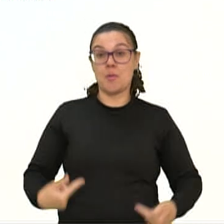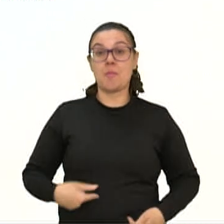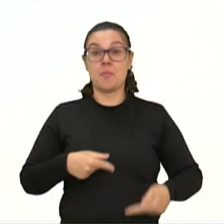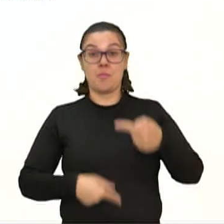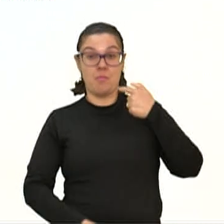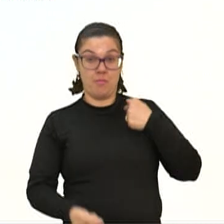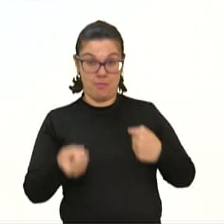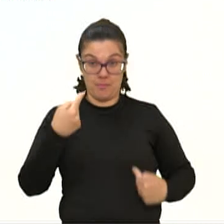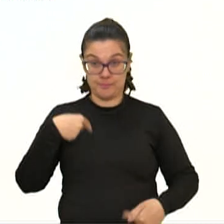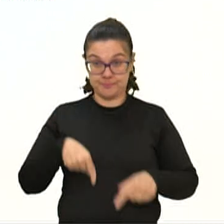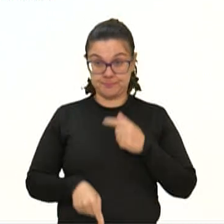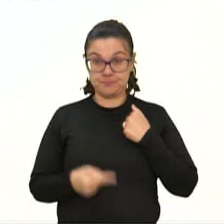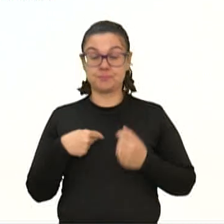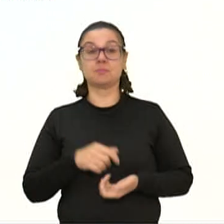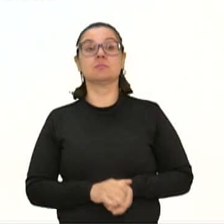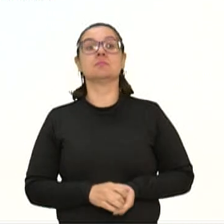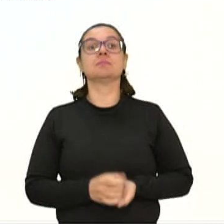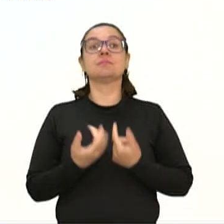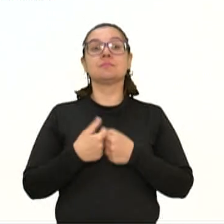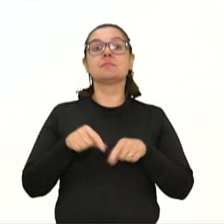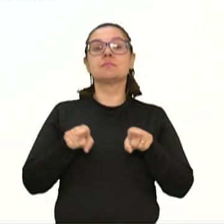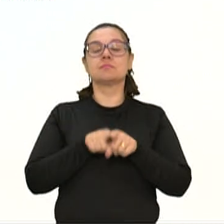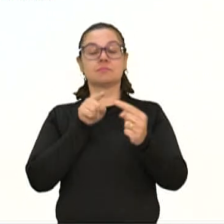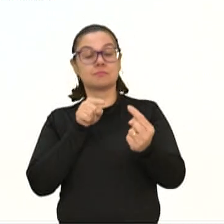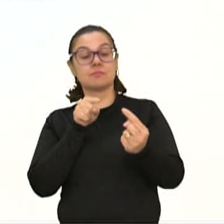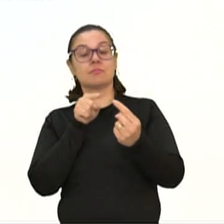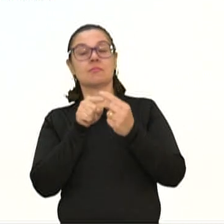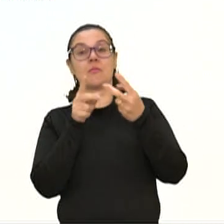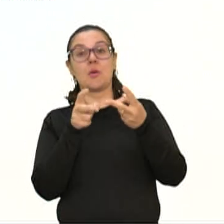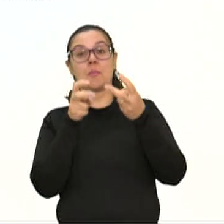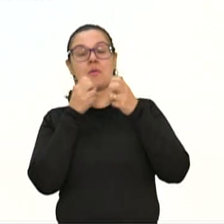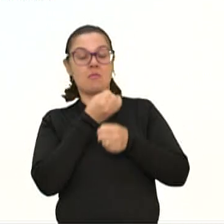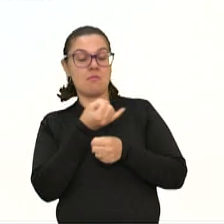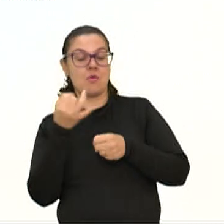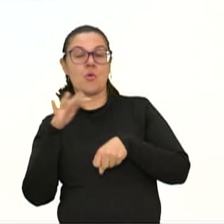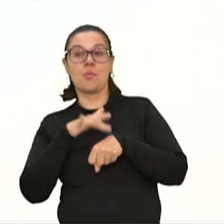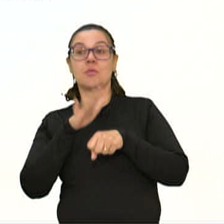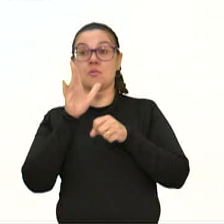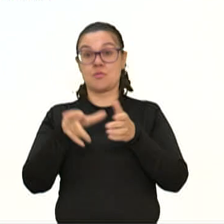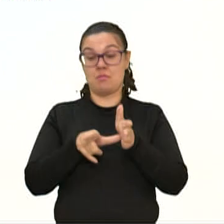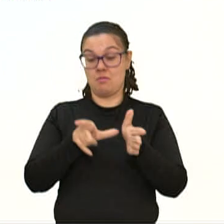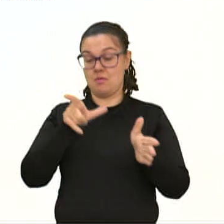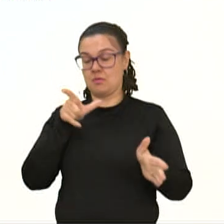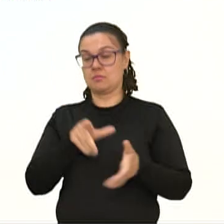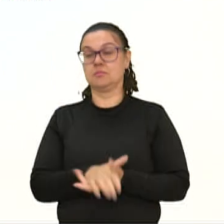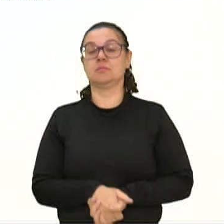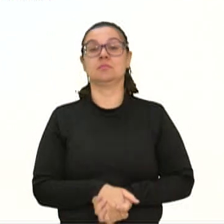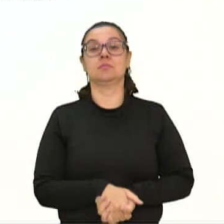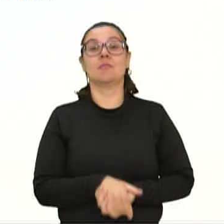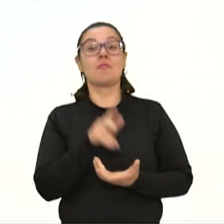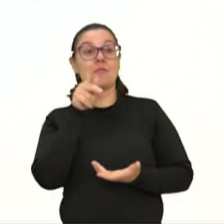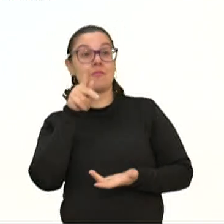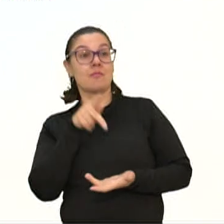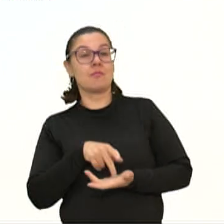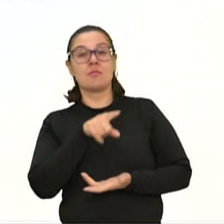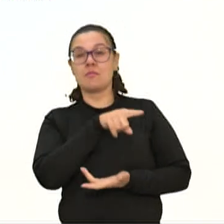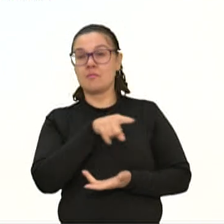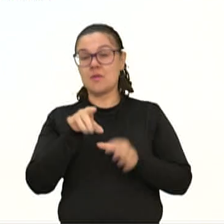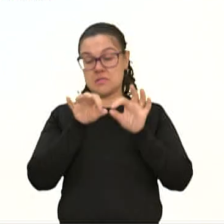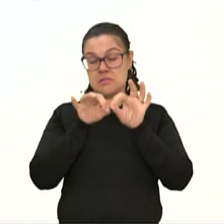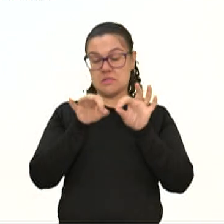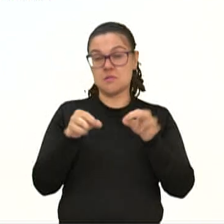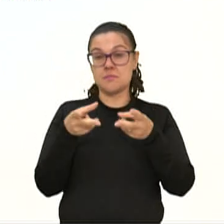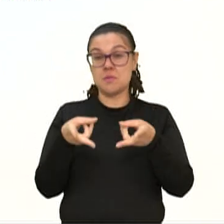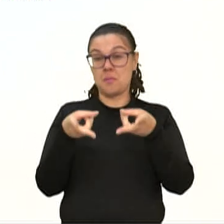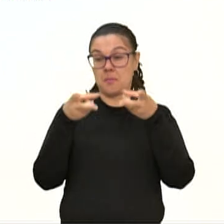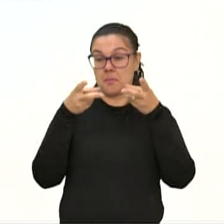e fisiológicas e detectar alguma doença pré-existente. Na realidade, com uma simples